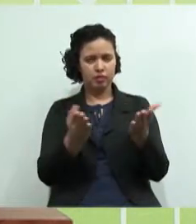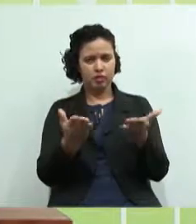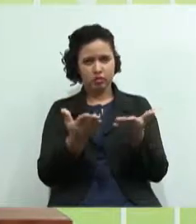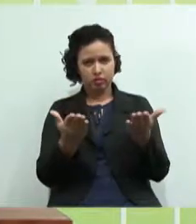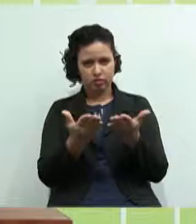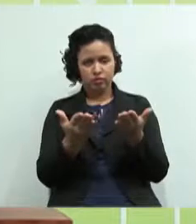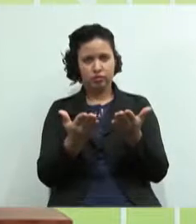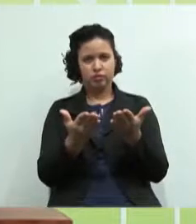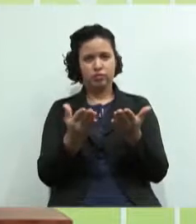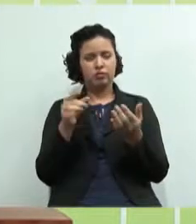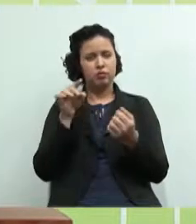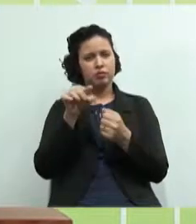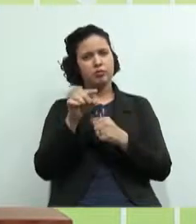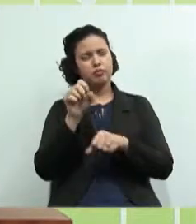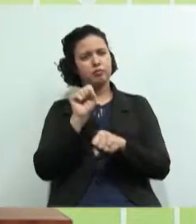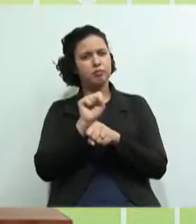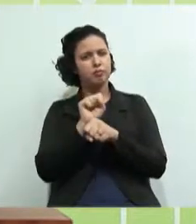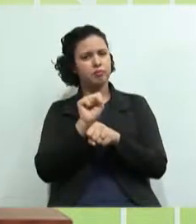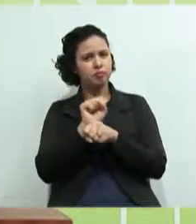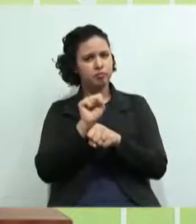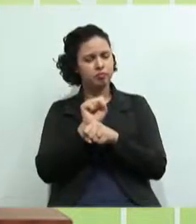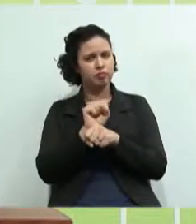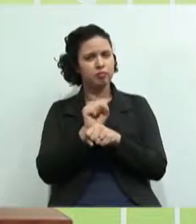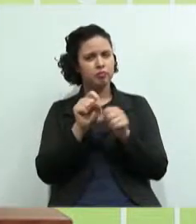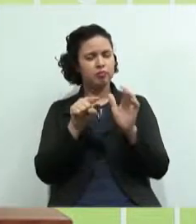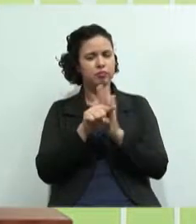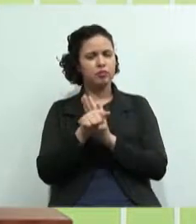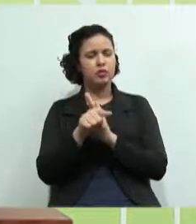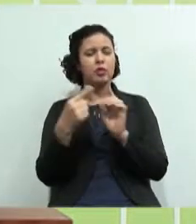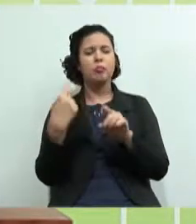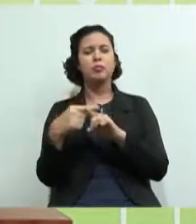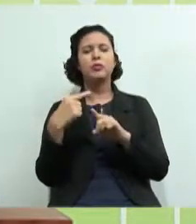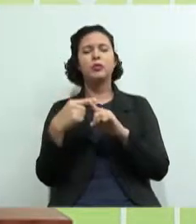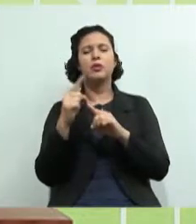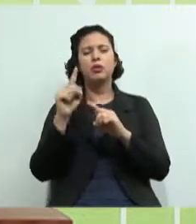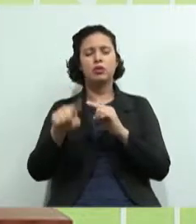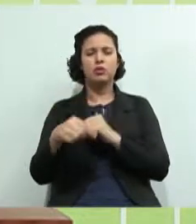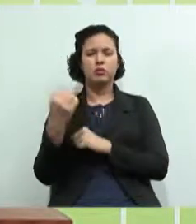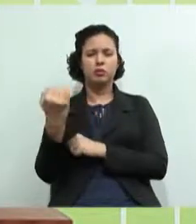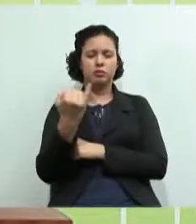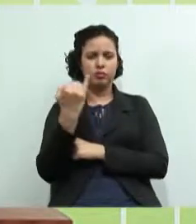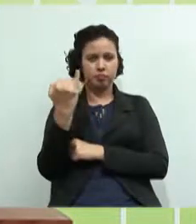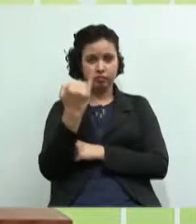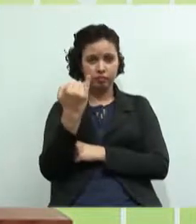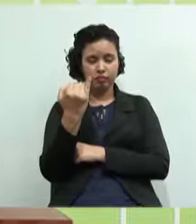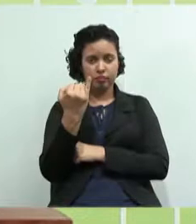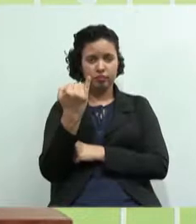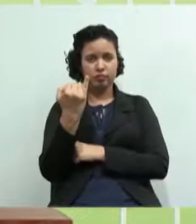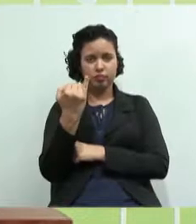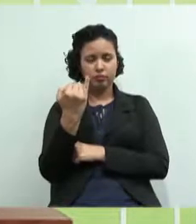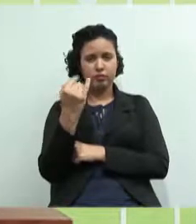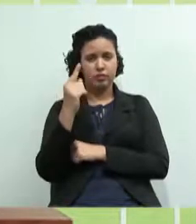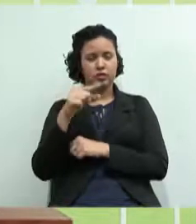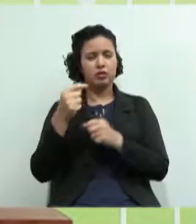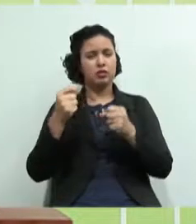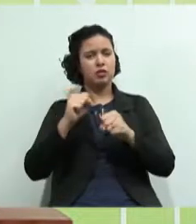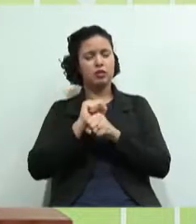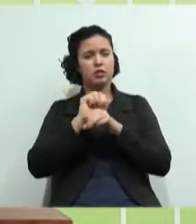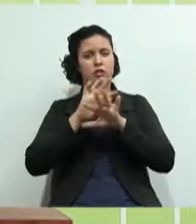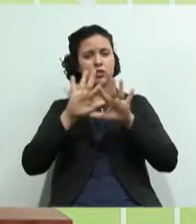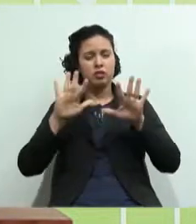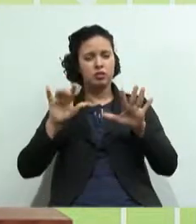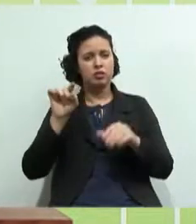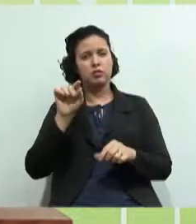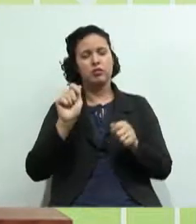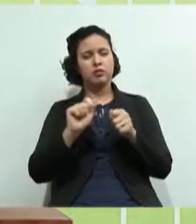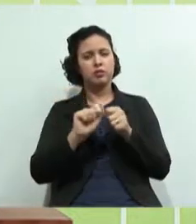está assistindo a nossa aula, você que está aí se perguntando por que é importante planejar. O professor Jorge deixou um exemplo muito claro aí. Por exemplo, você